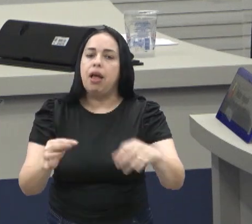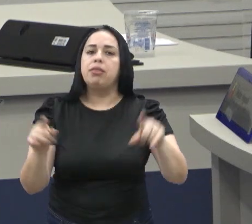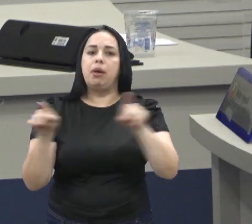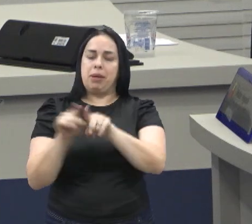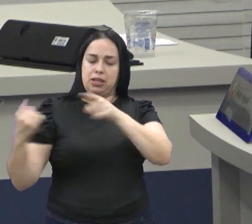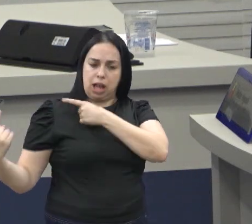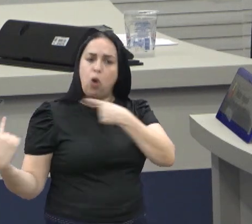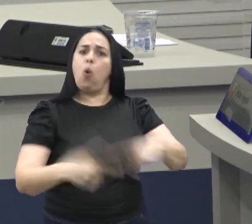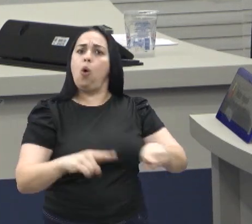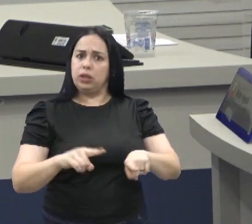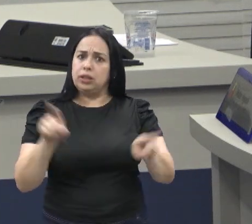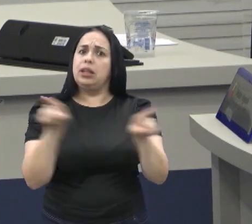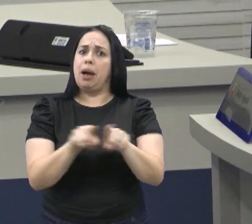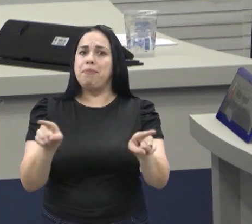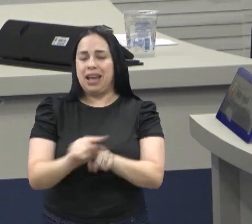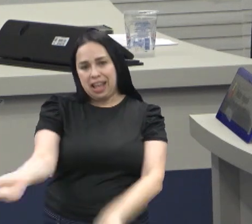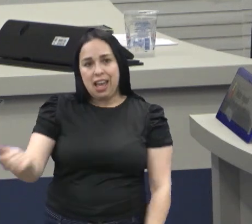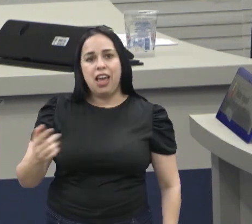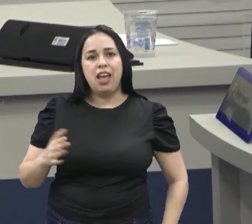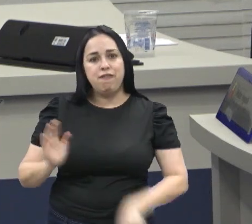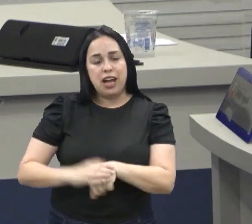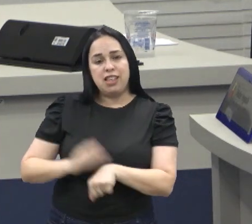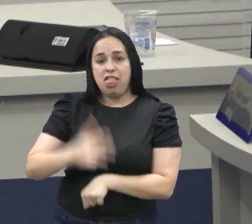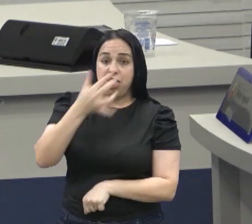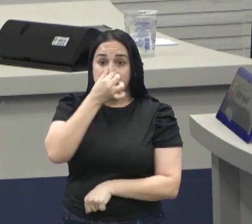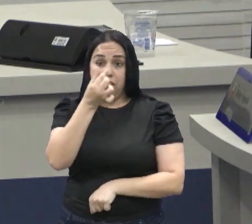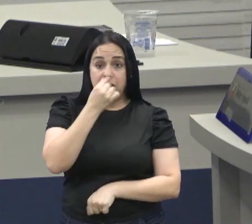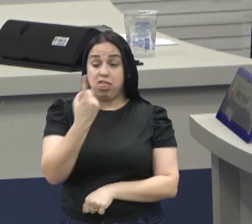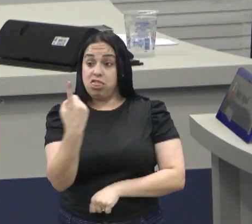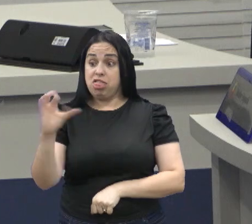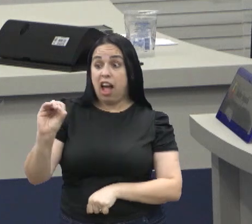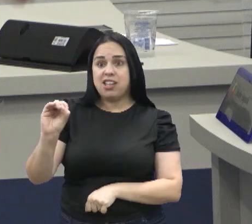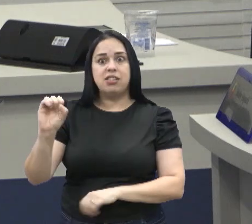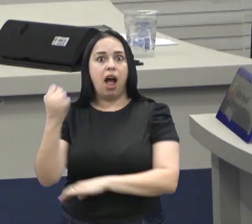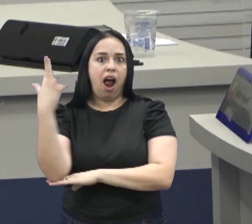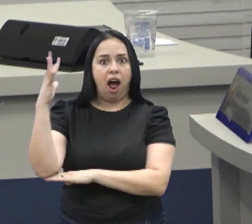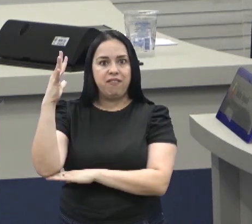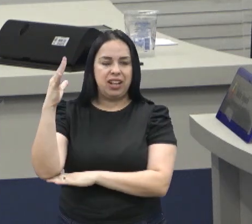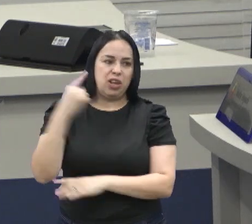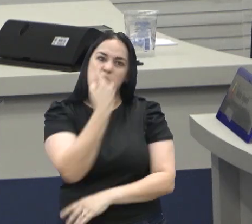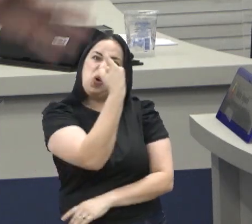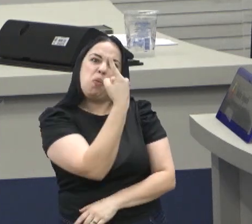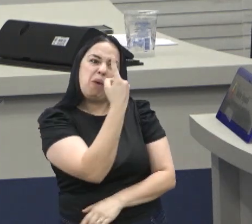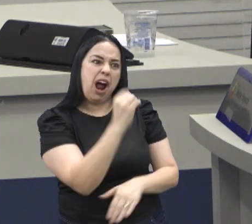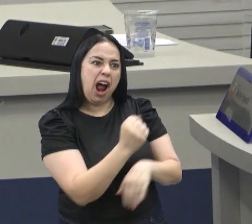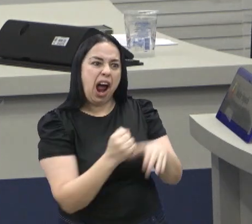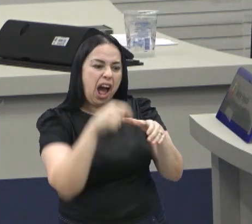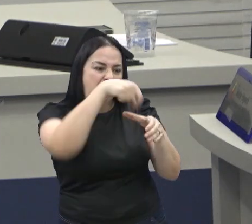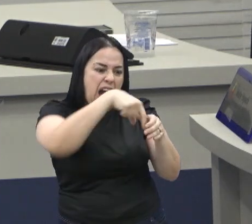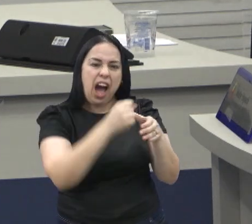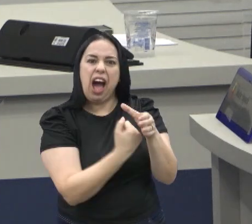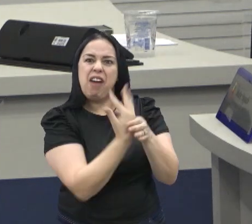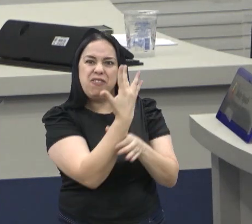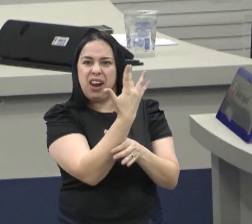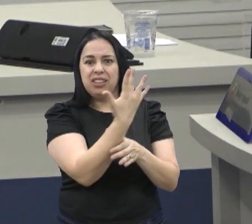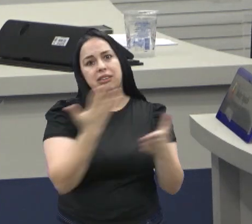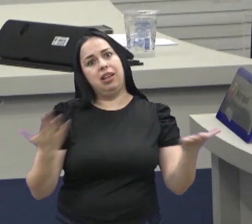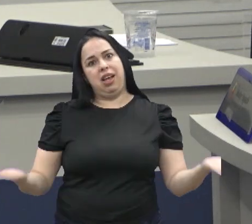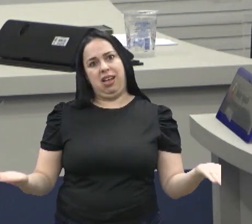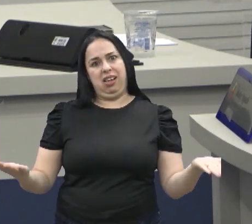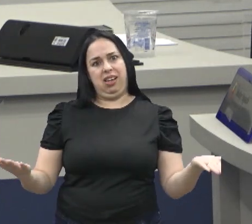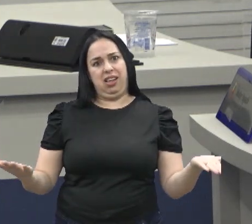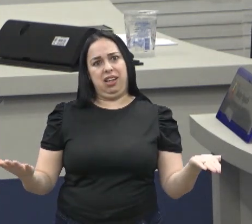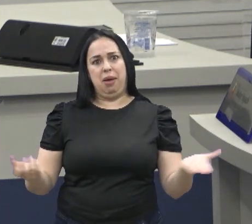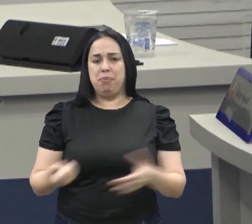temos até que debochar, porque você arranca 10 árvores e planta uma no vaso, Conclua, no meio da praça. E também só queria